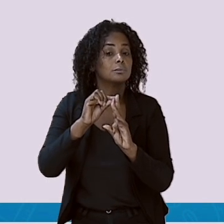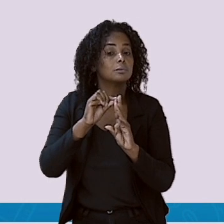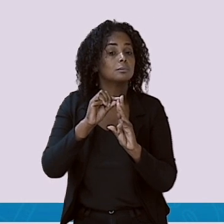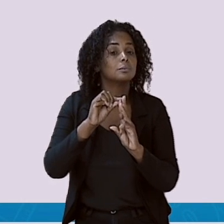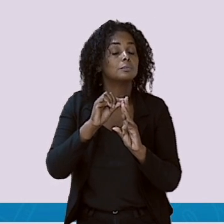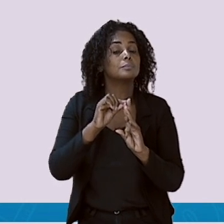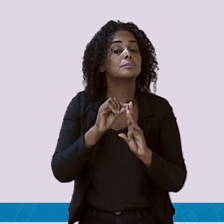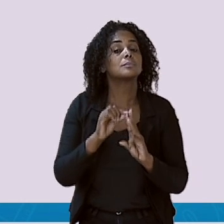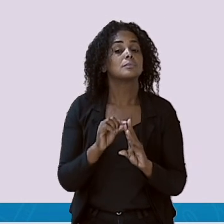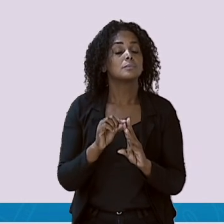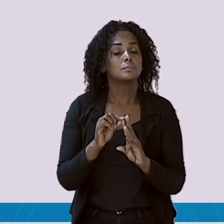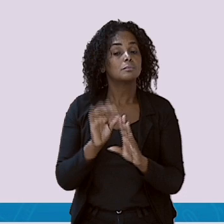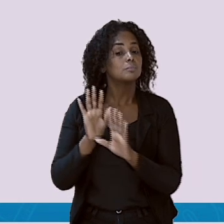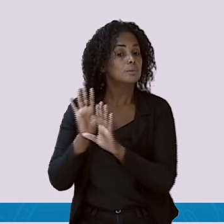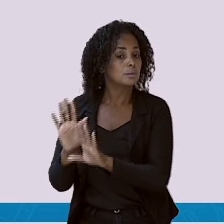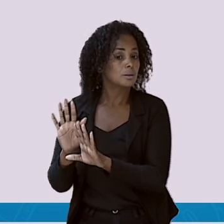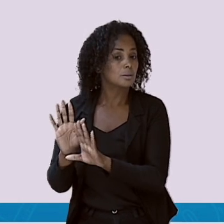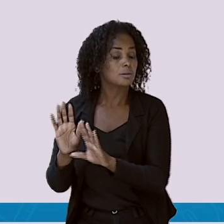ok?